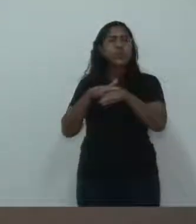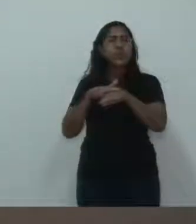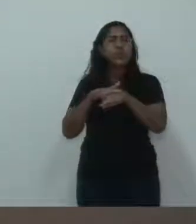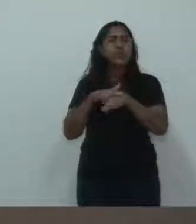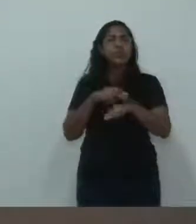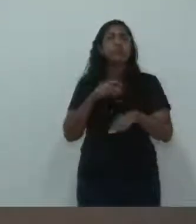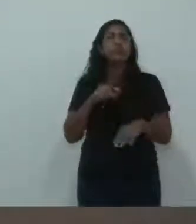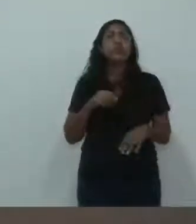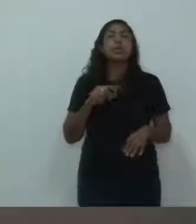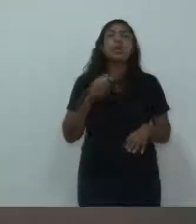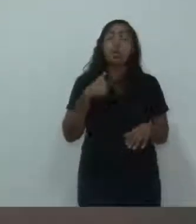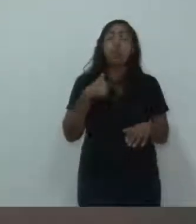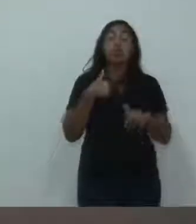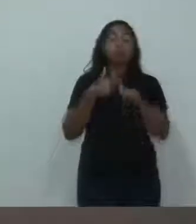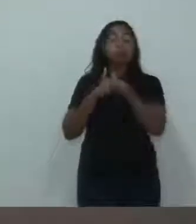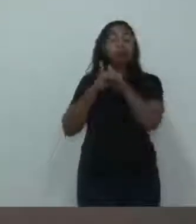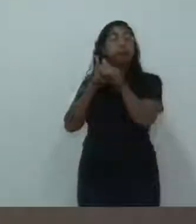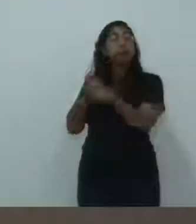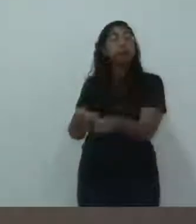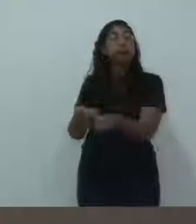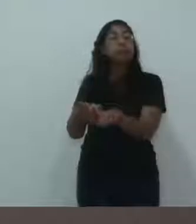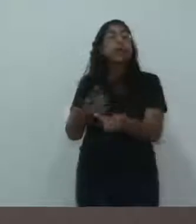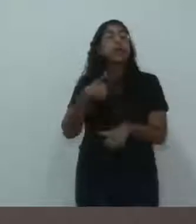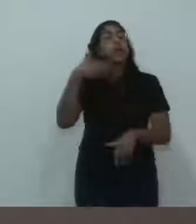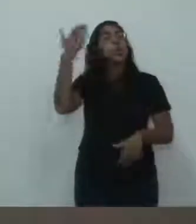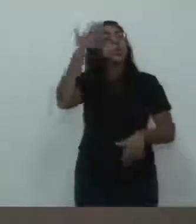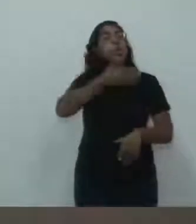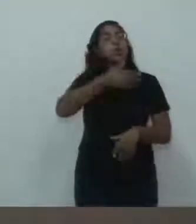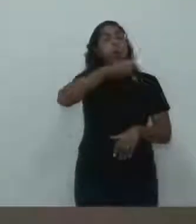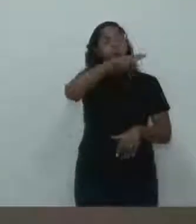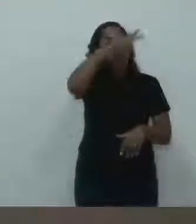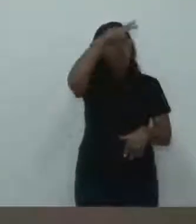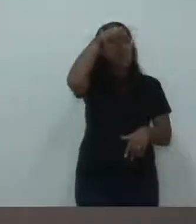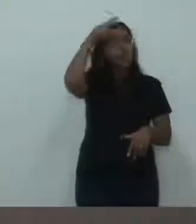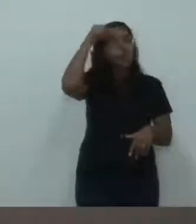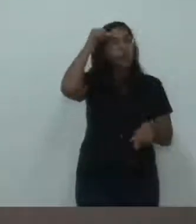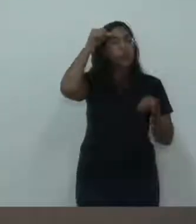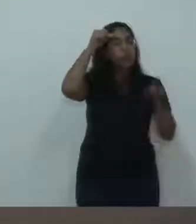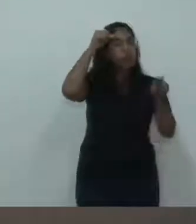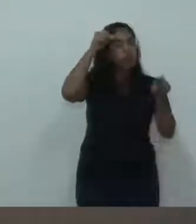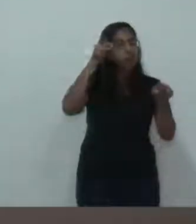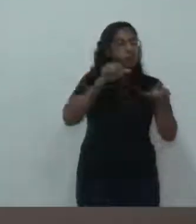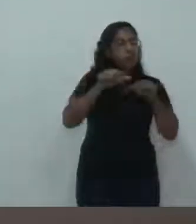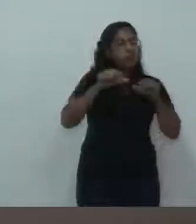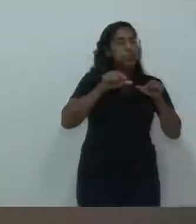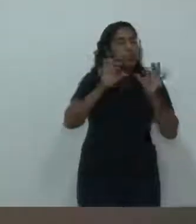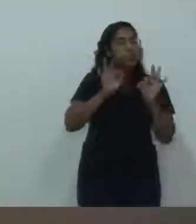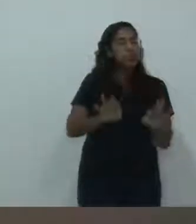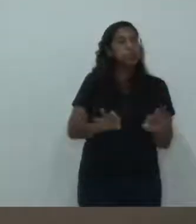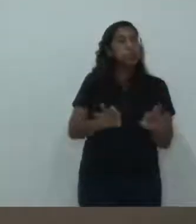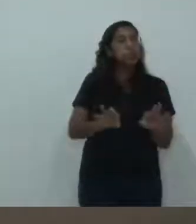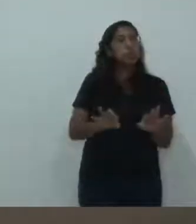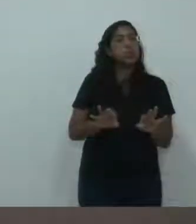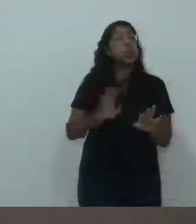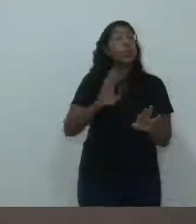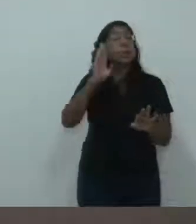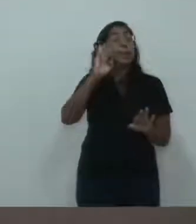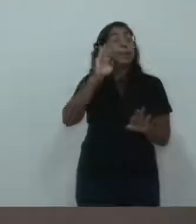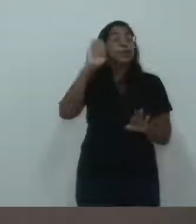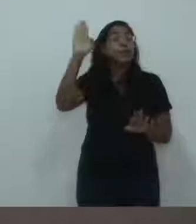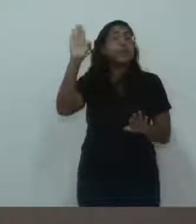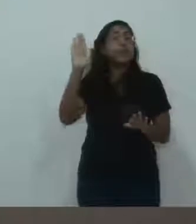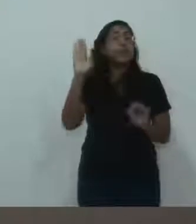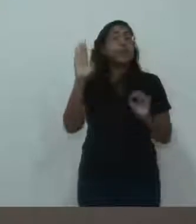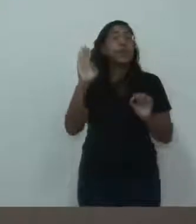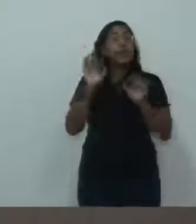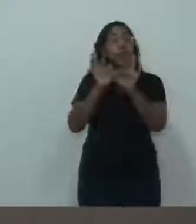importante agora é o envolvimento, né? Eu fui testemunha que a prefeitura está fazendo a parte dela também. A prioridade é a integridade